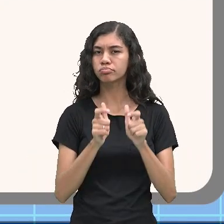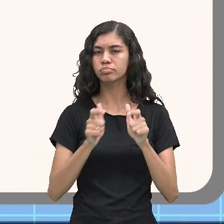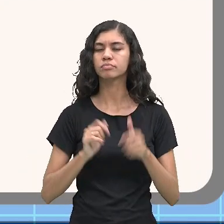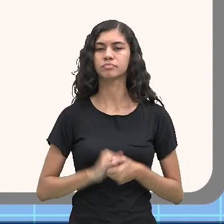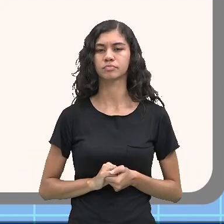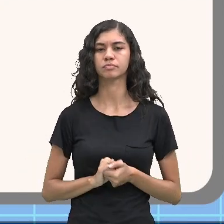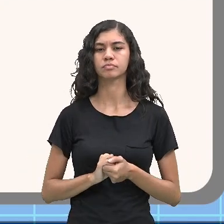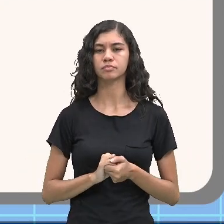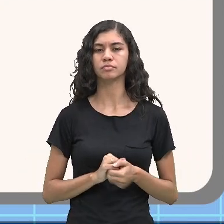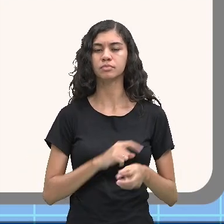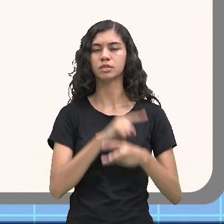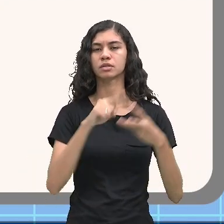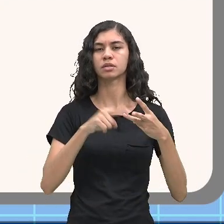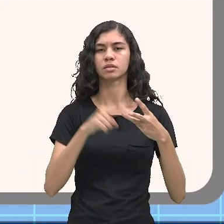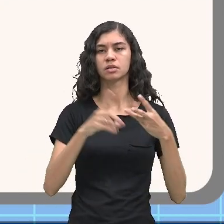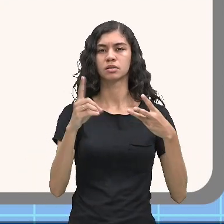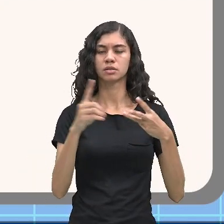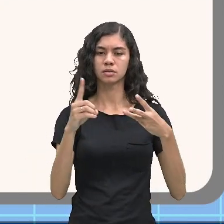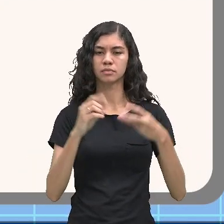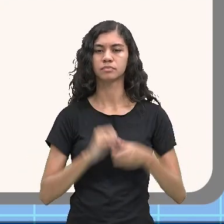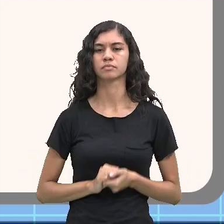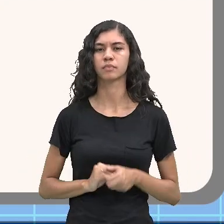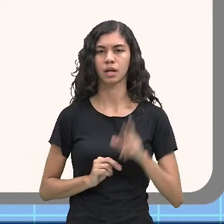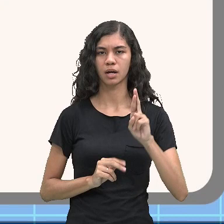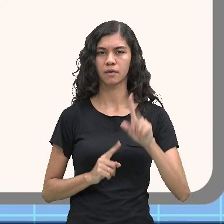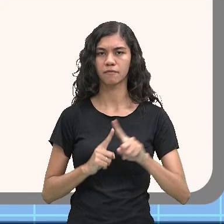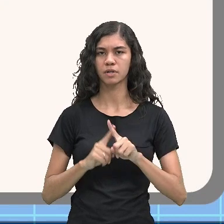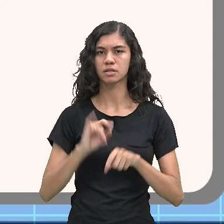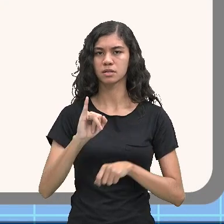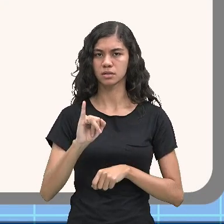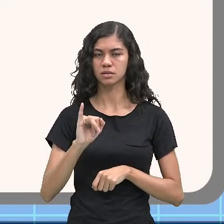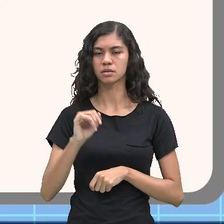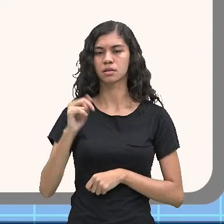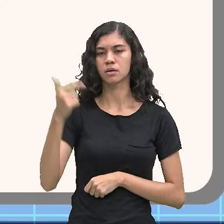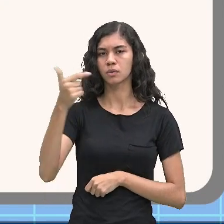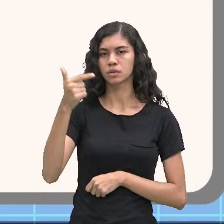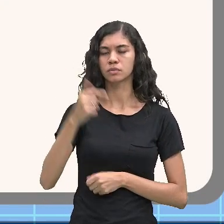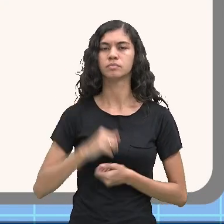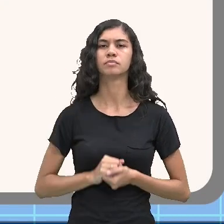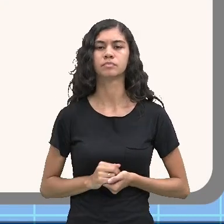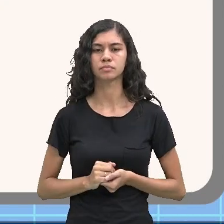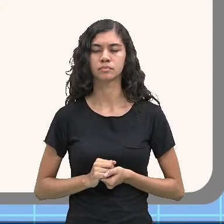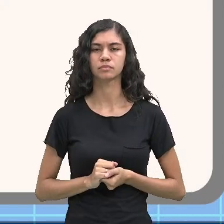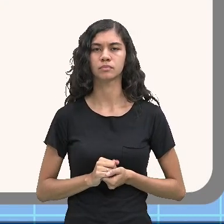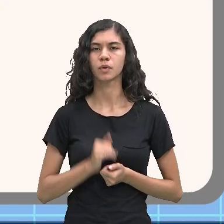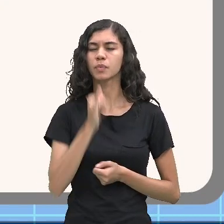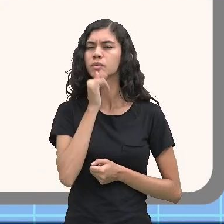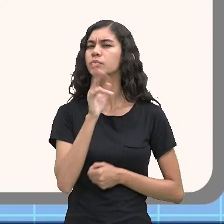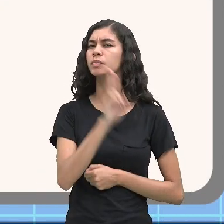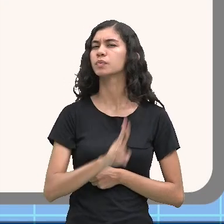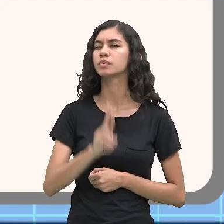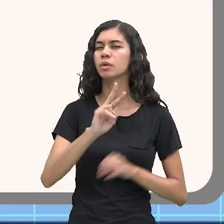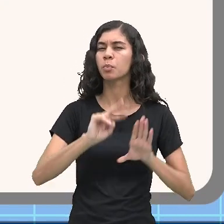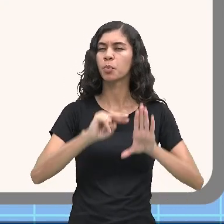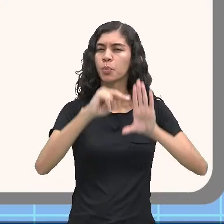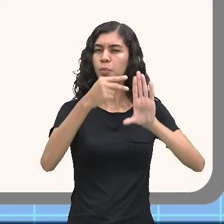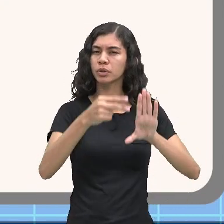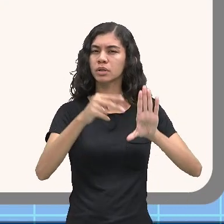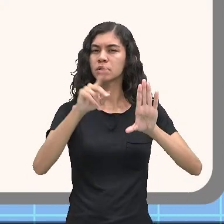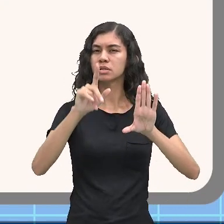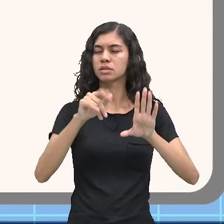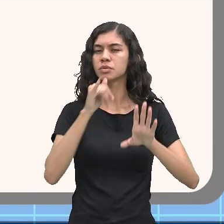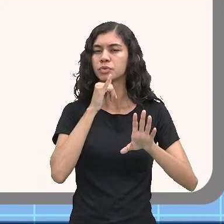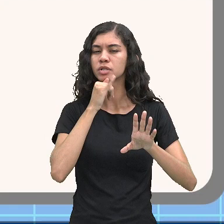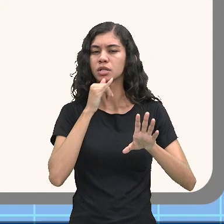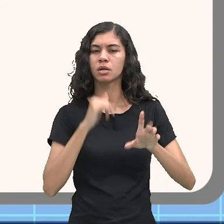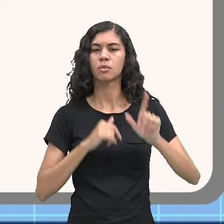potência dissipada, R vezes I ao quadrado. De modo que, olha, se eu pegar a potência lançada e somar com a potência dissipada,